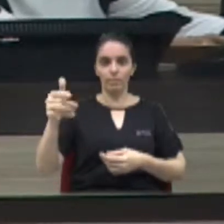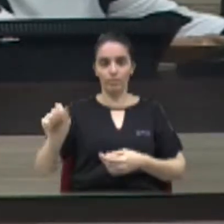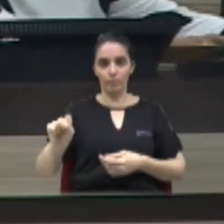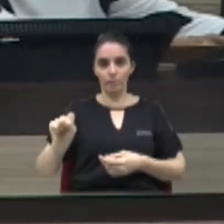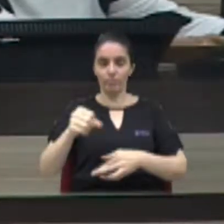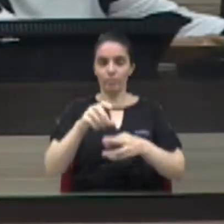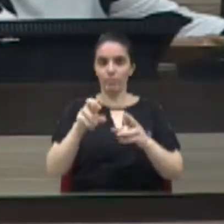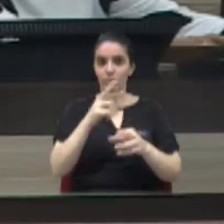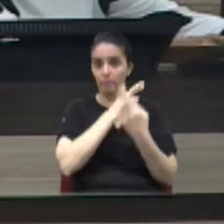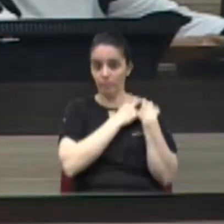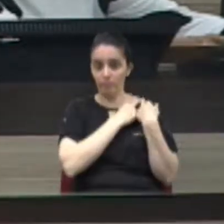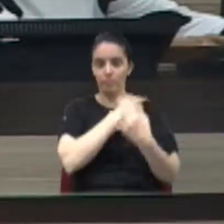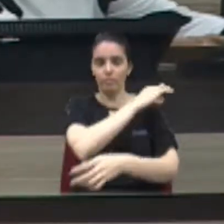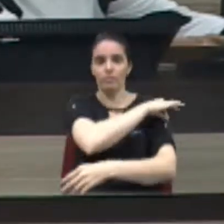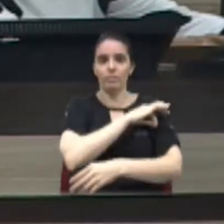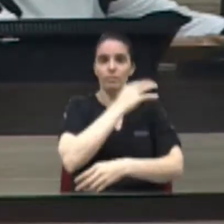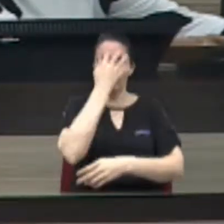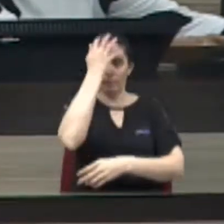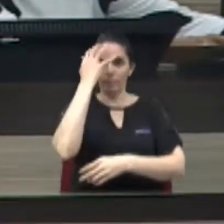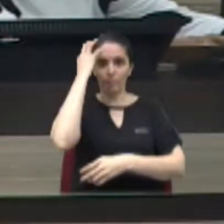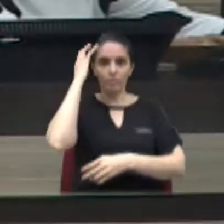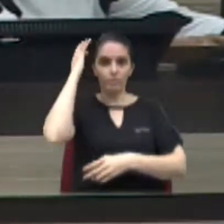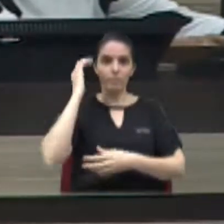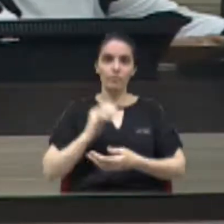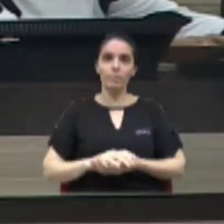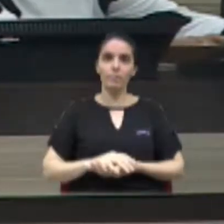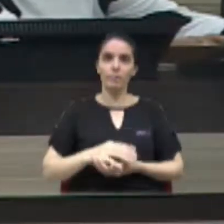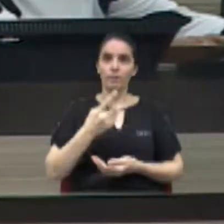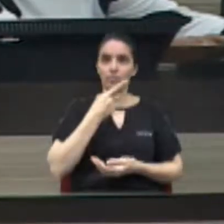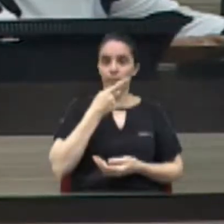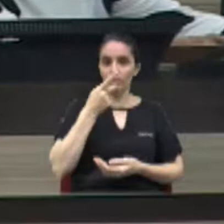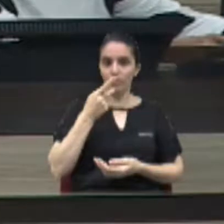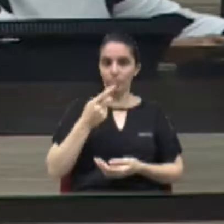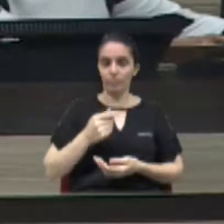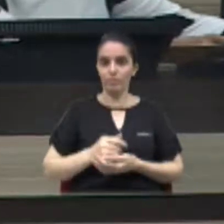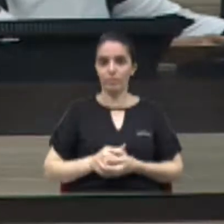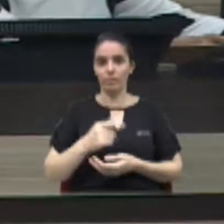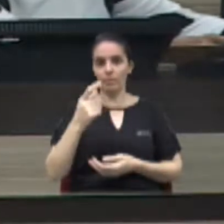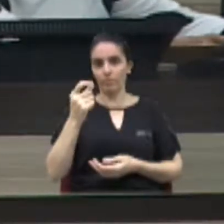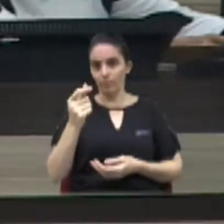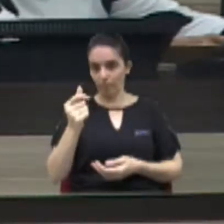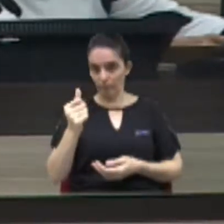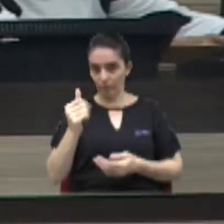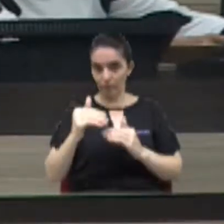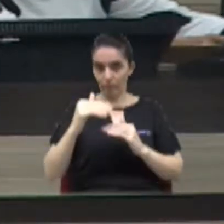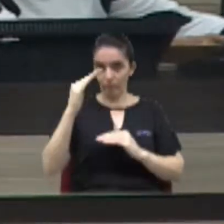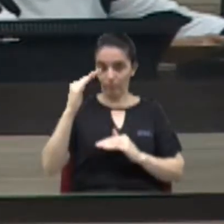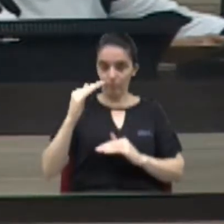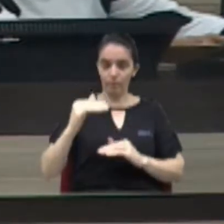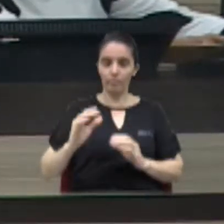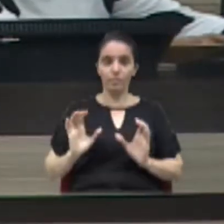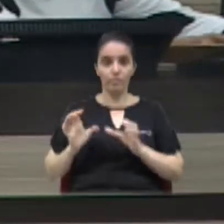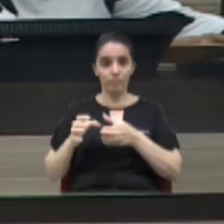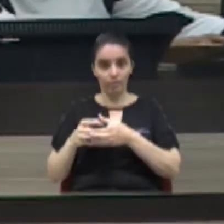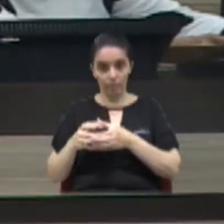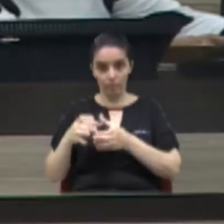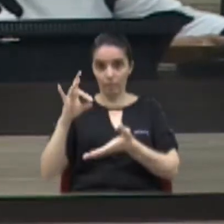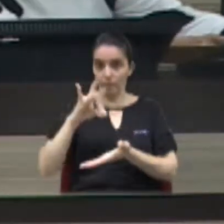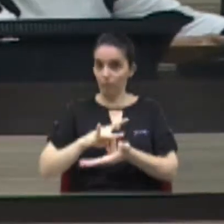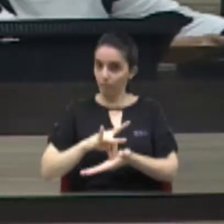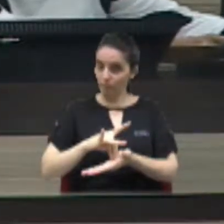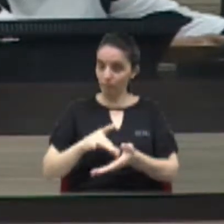do prefeito municipal, senhor Mário Celso Botion, que dispõe sobre o reajuste dos subsídios dos membros titulares do